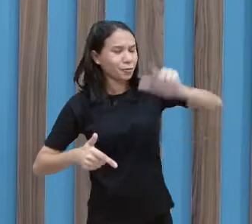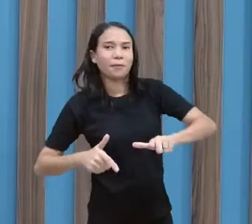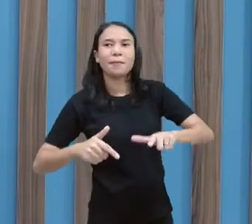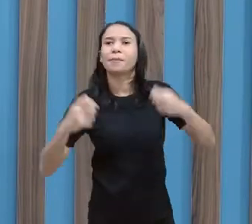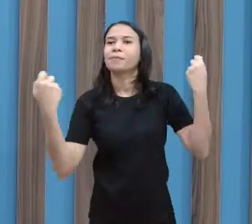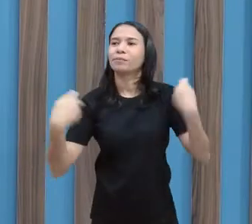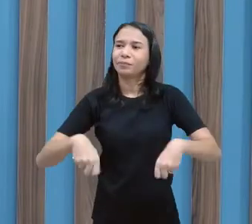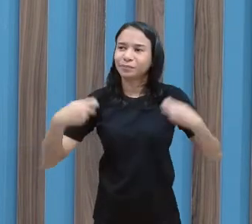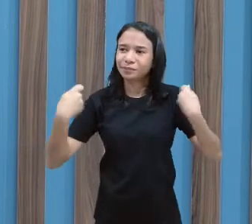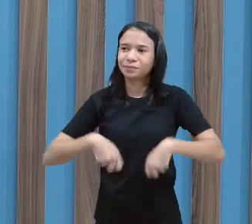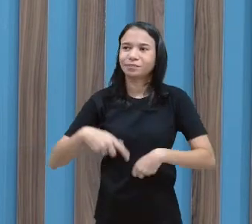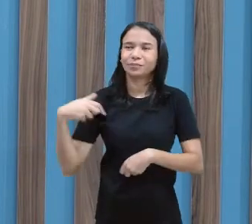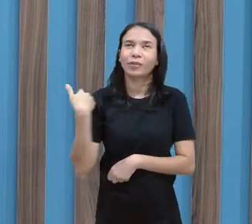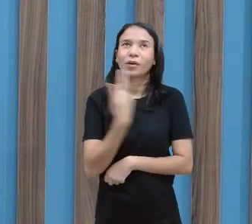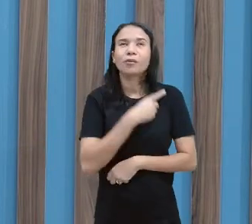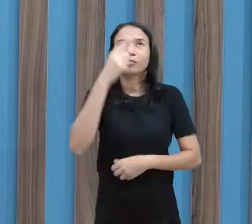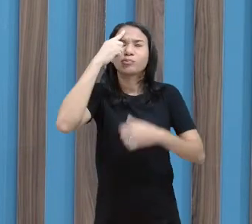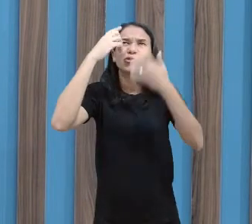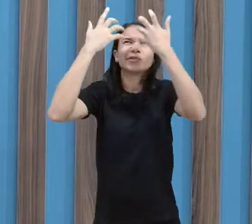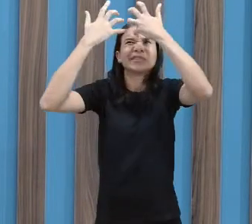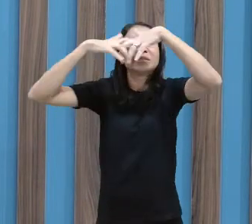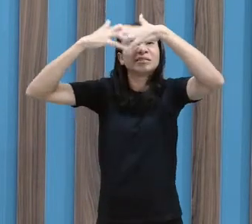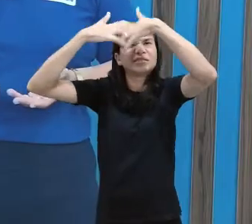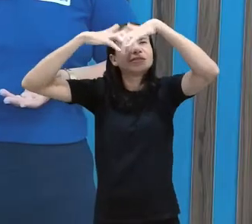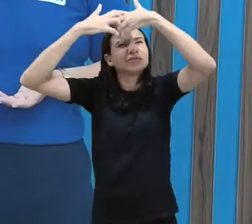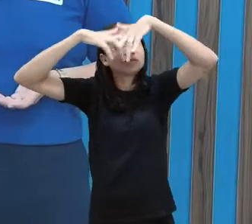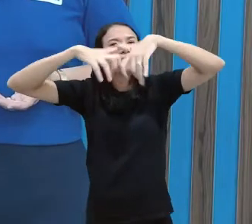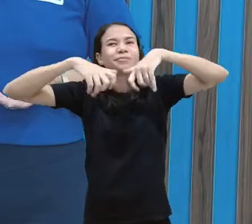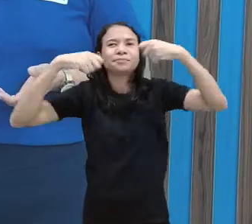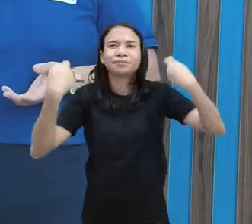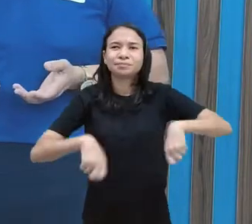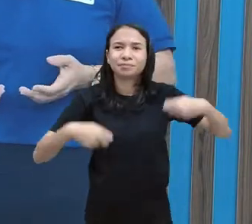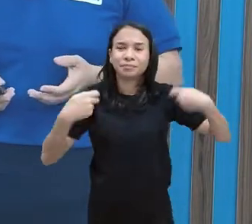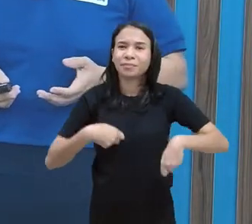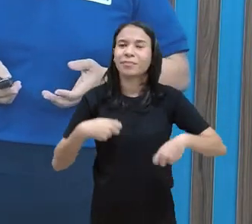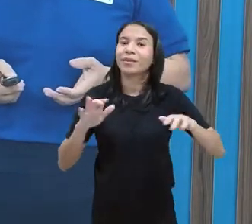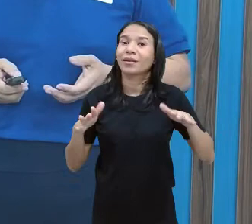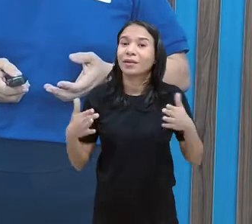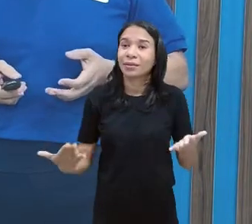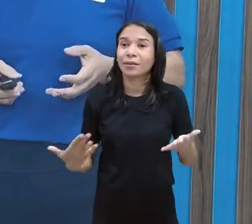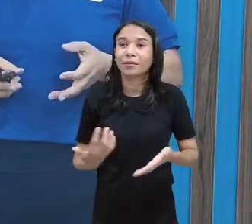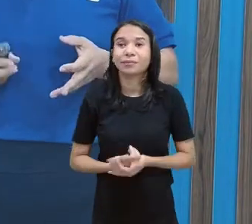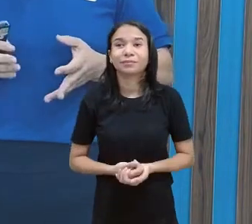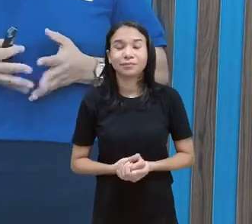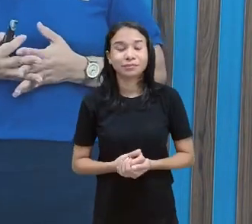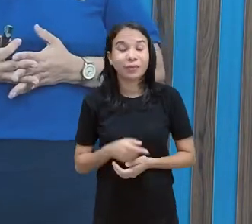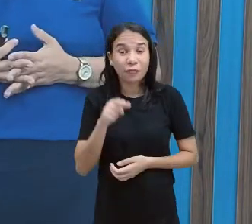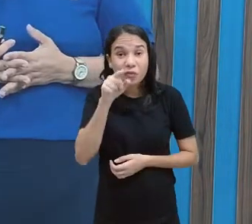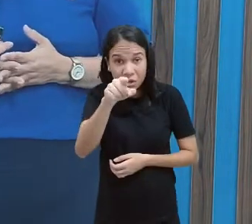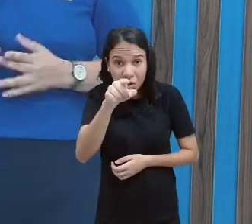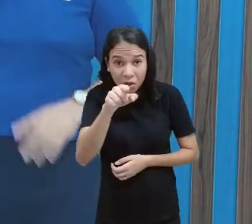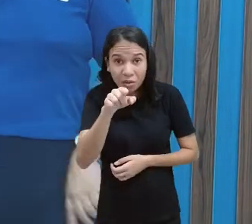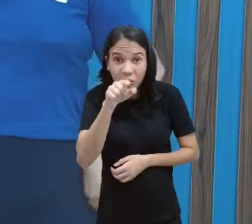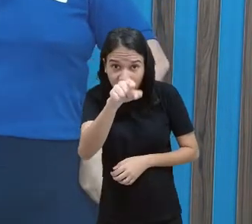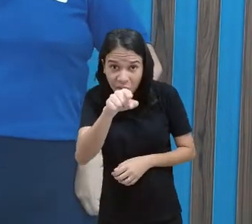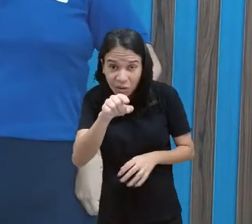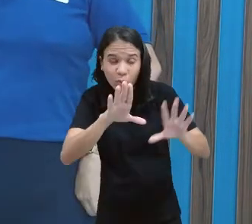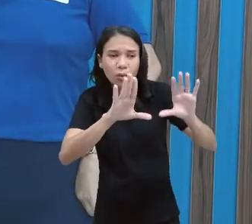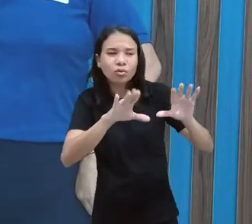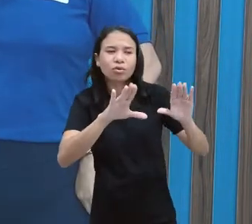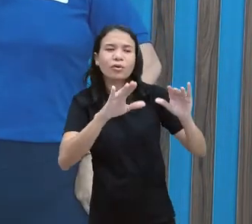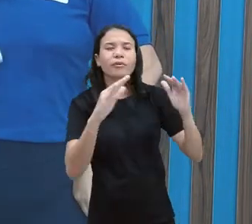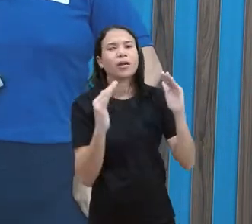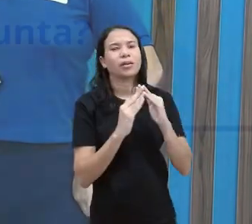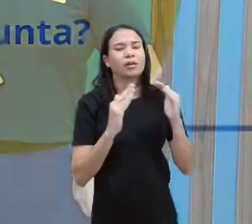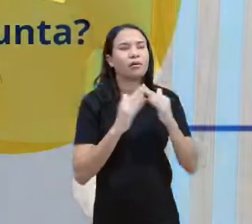precisa fazer a gente pensar, né? É necessário. Então, aí você aí no